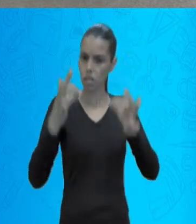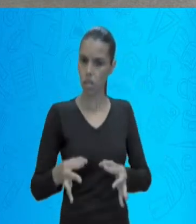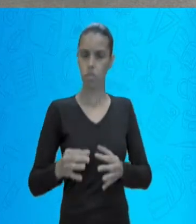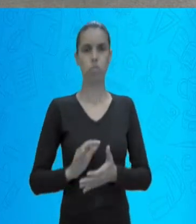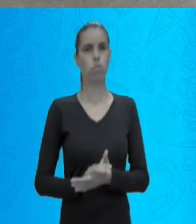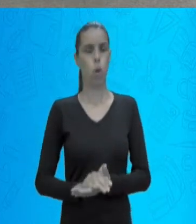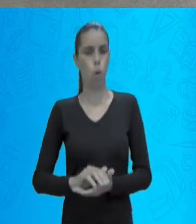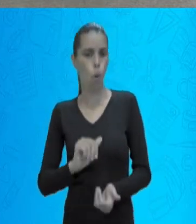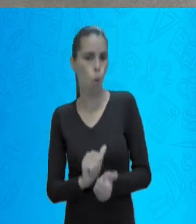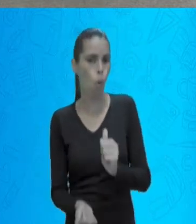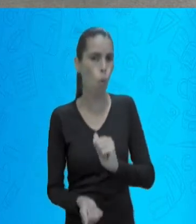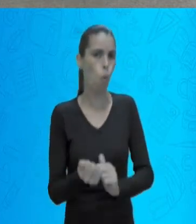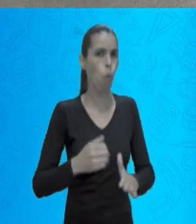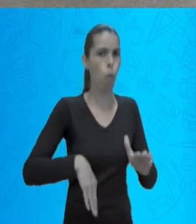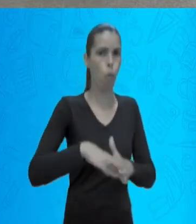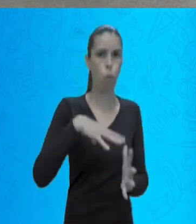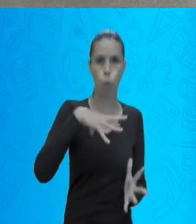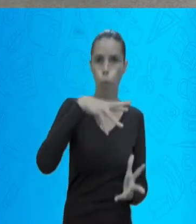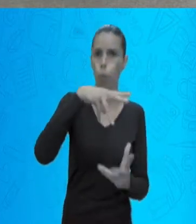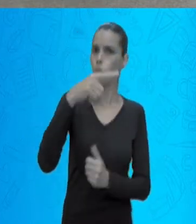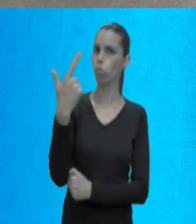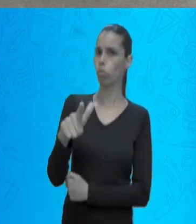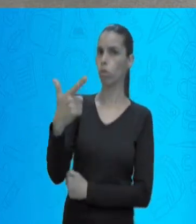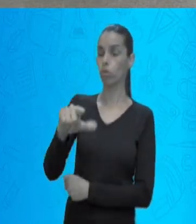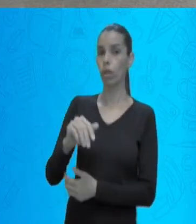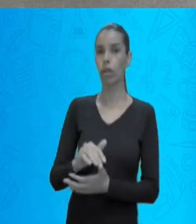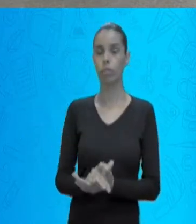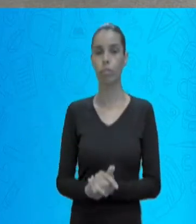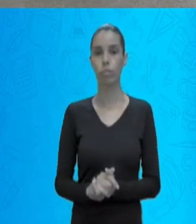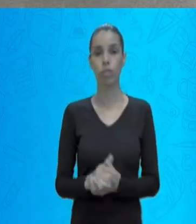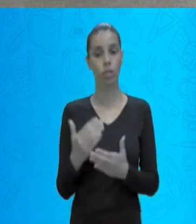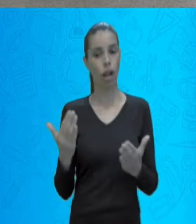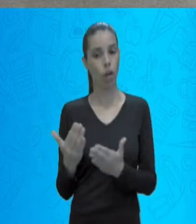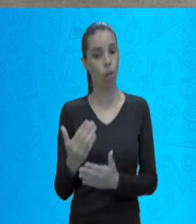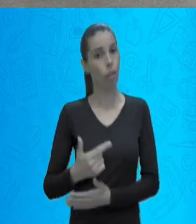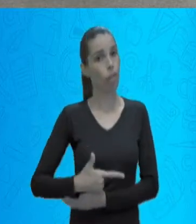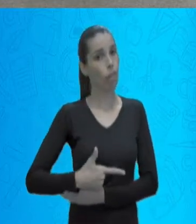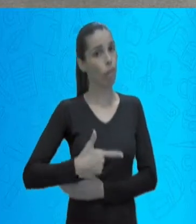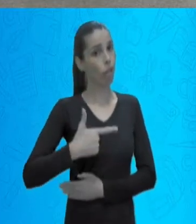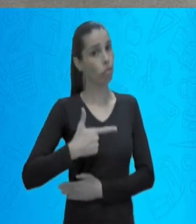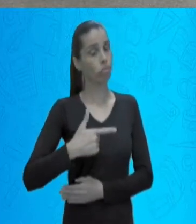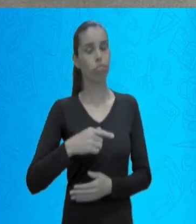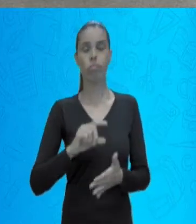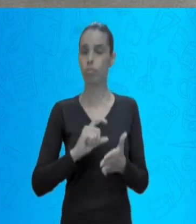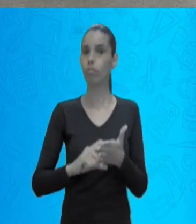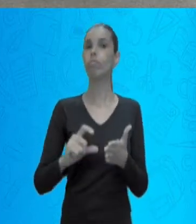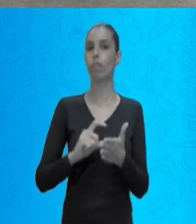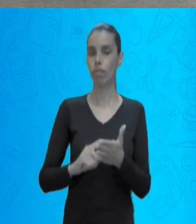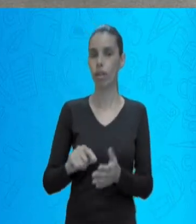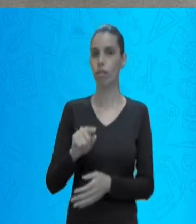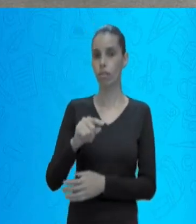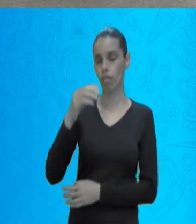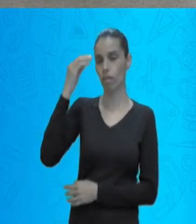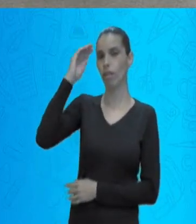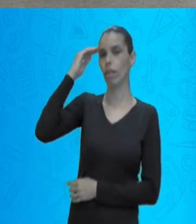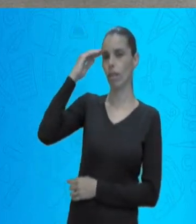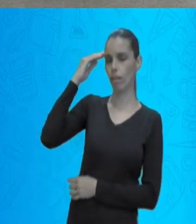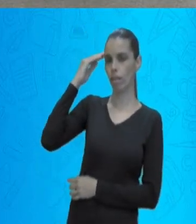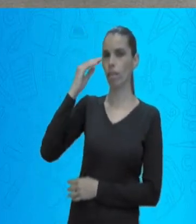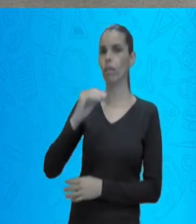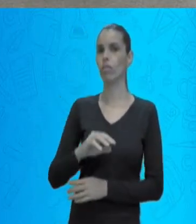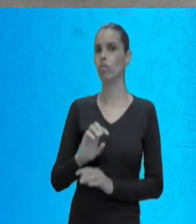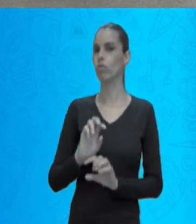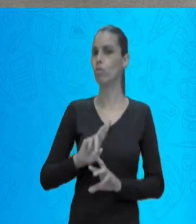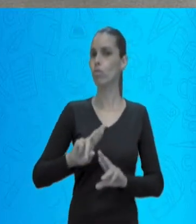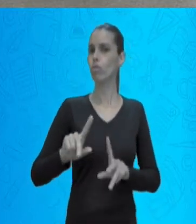Mundo. Na segunda frase, ela já subentende-se o seguinte, que alguém deve ter me feito uma pergunta, vai